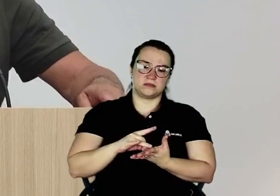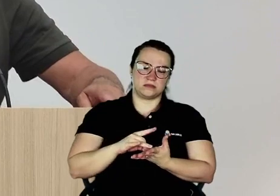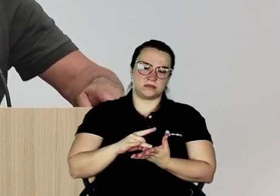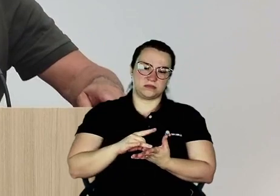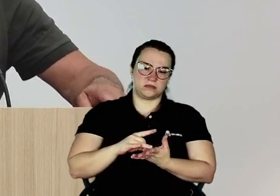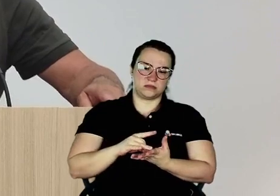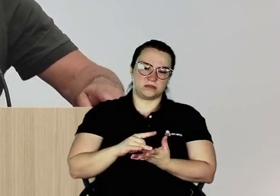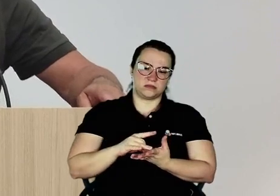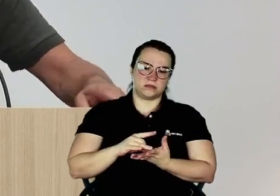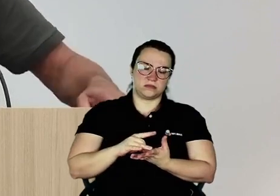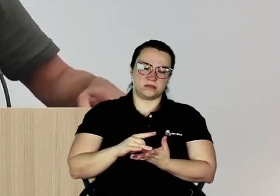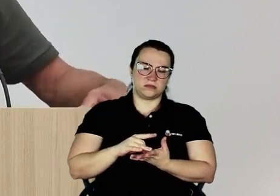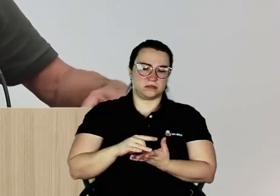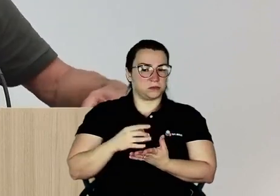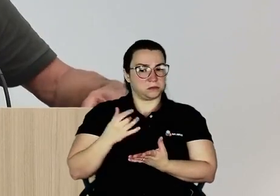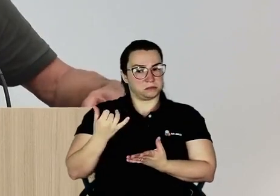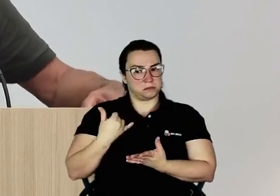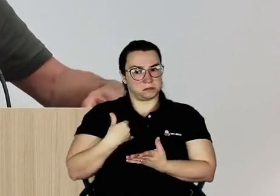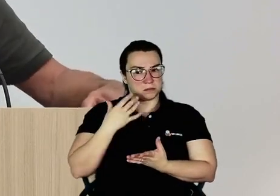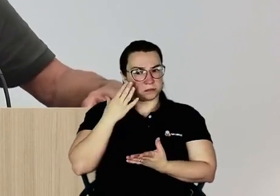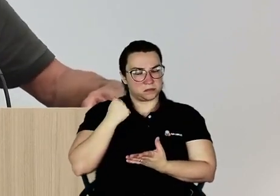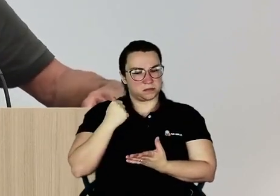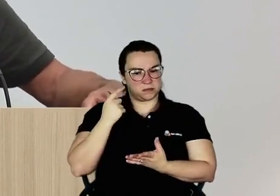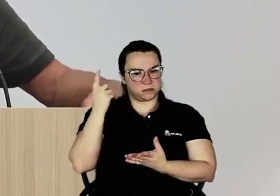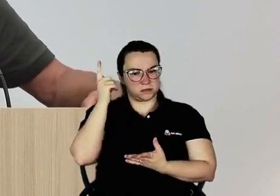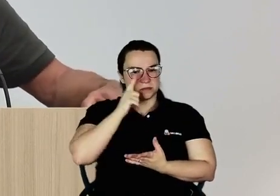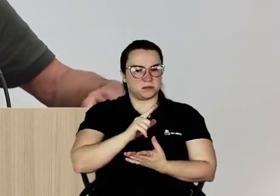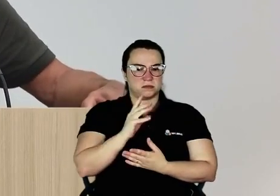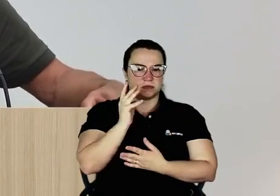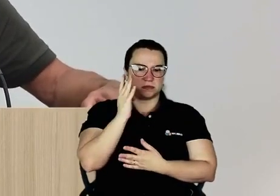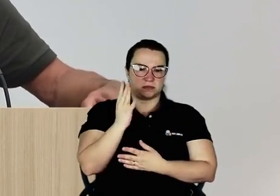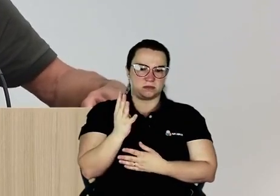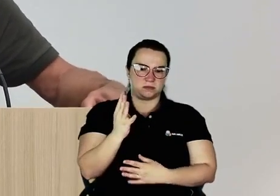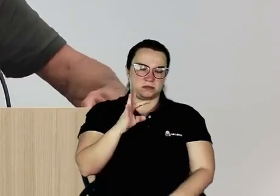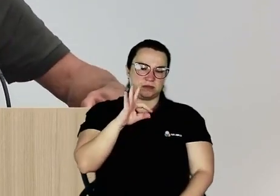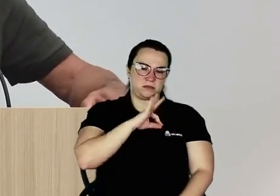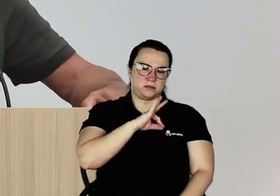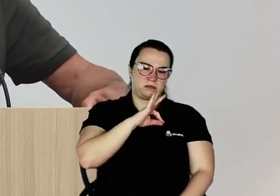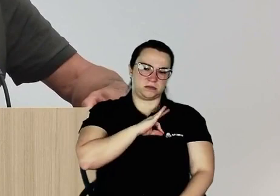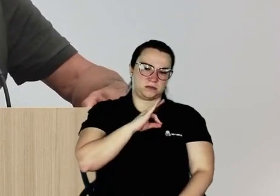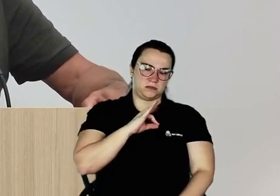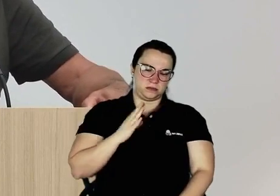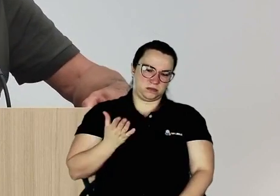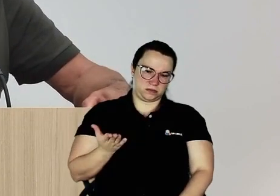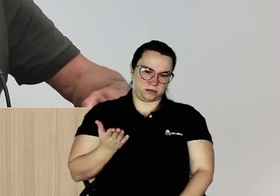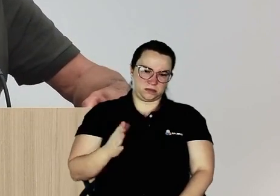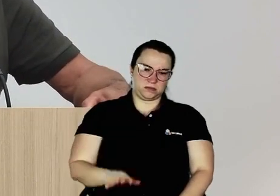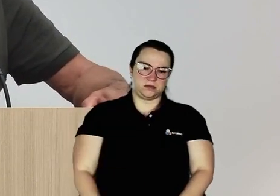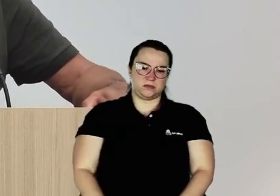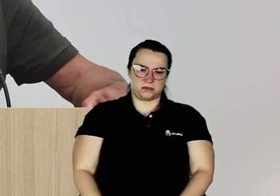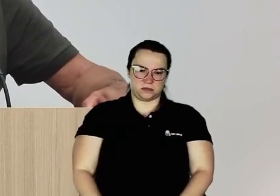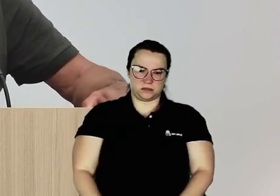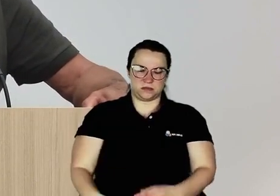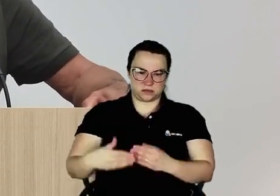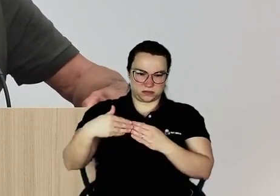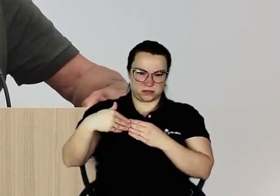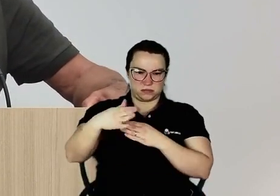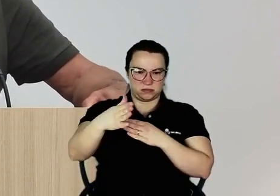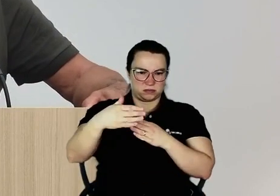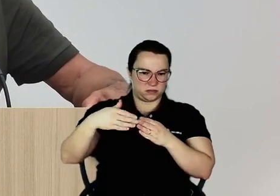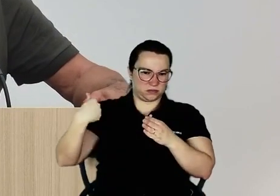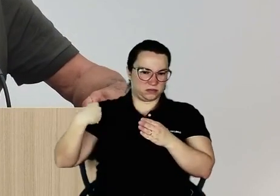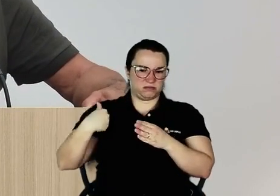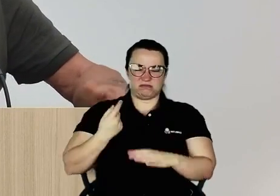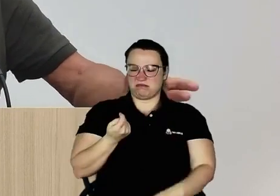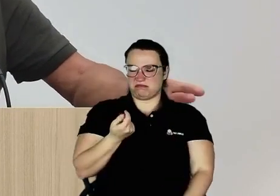foi premiada com 4 policiais. E se tratando de fronteira, minha gente, é muito pouco.